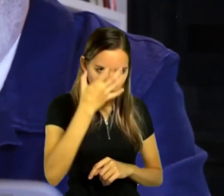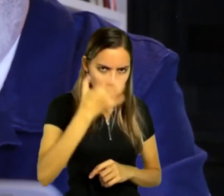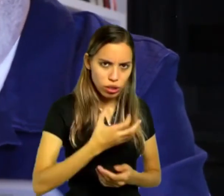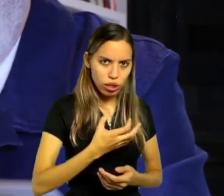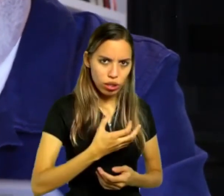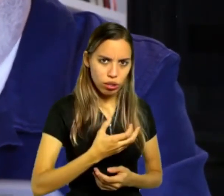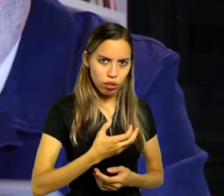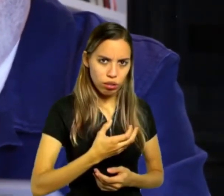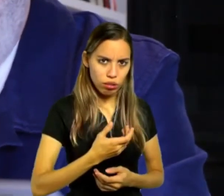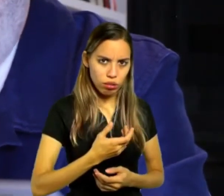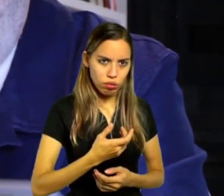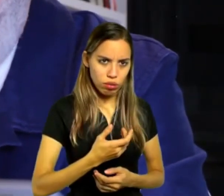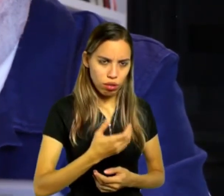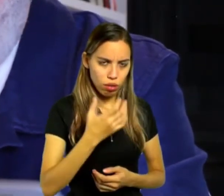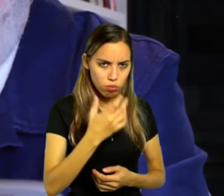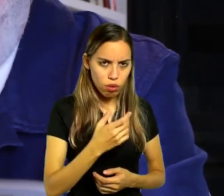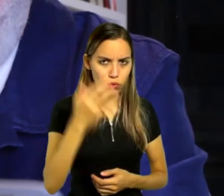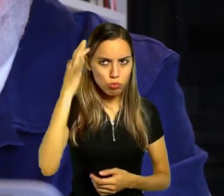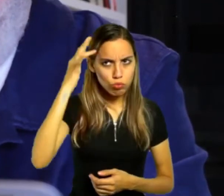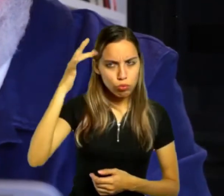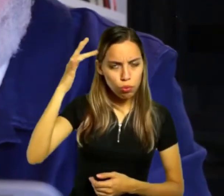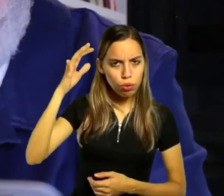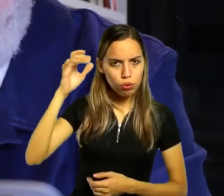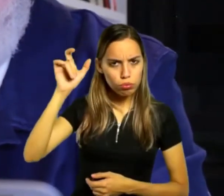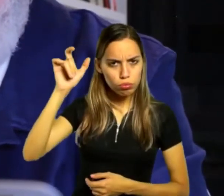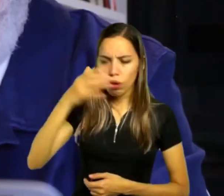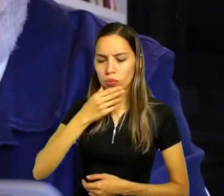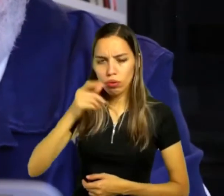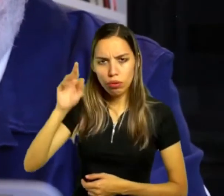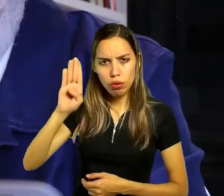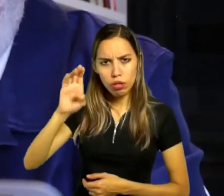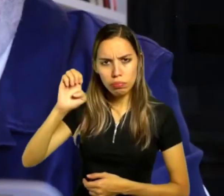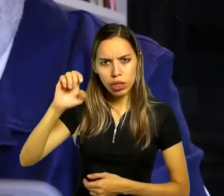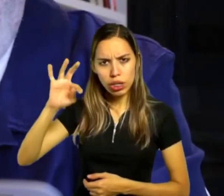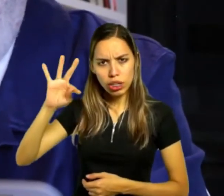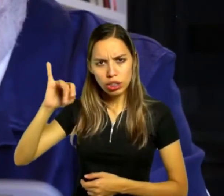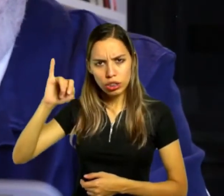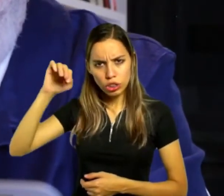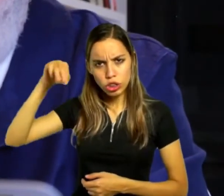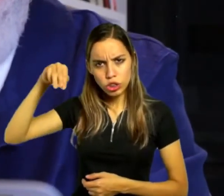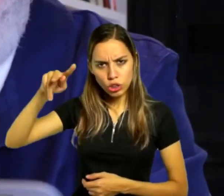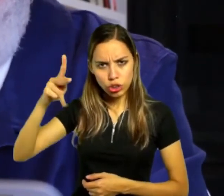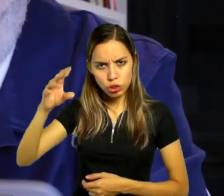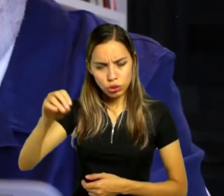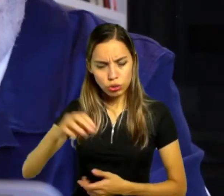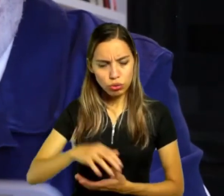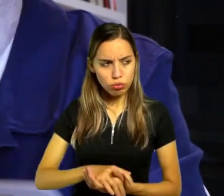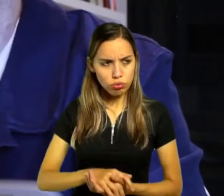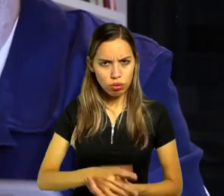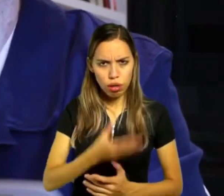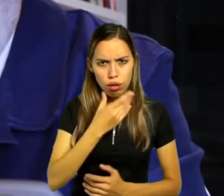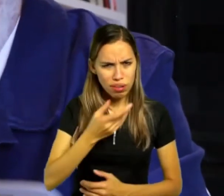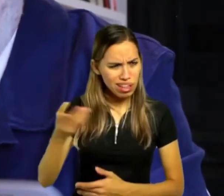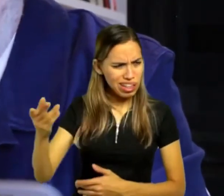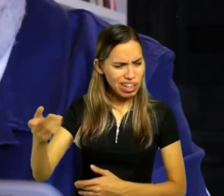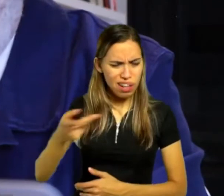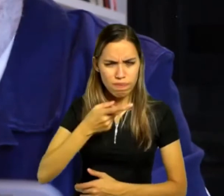sonho do Betinho, né? No fundo, você falando, eu que conheci bem o Betinho, ouvi o Betinho falando com a